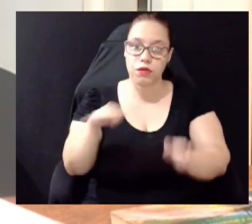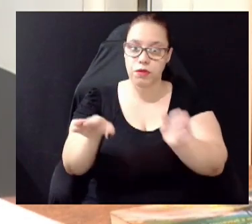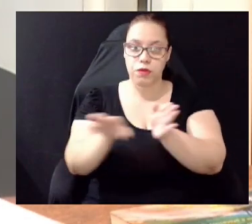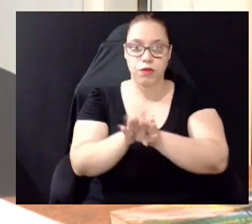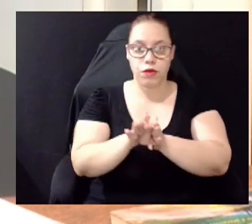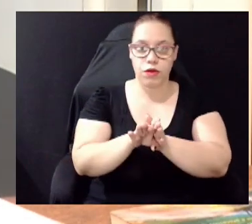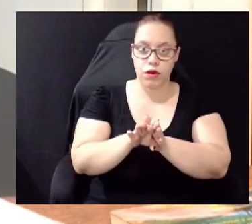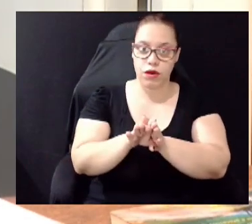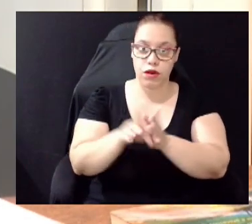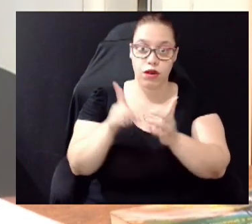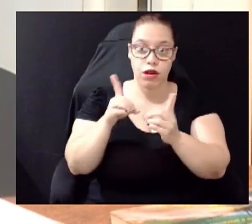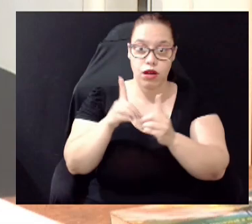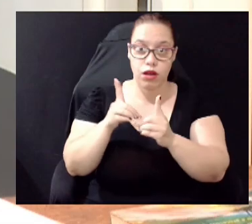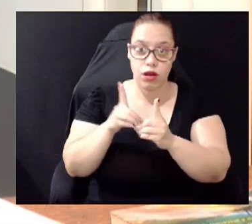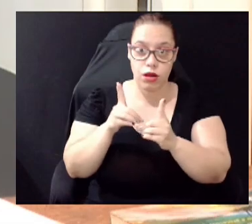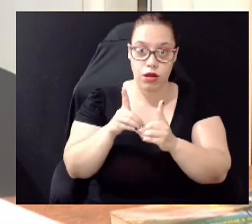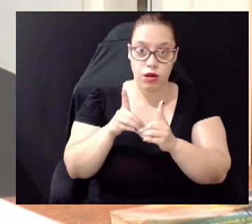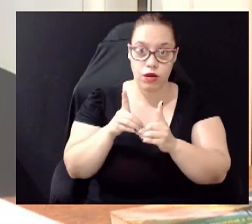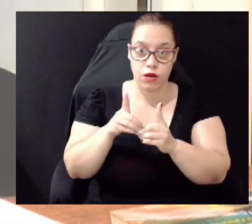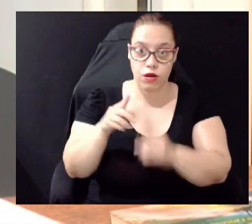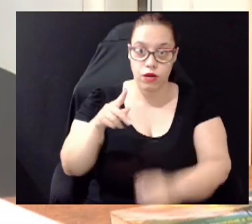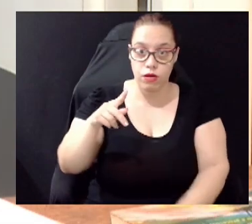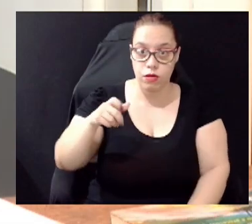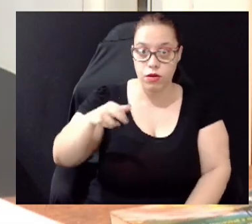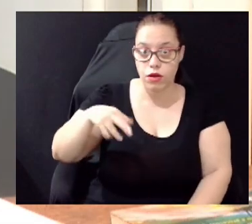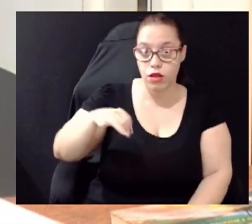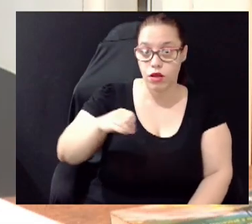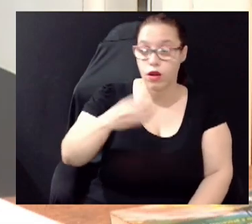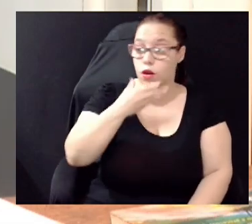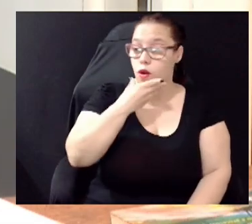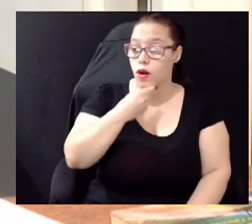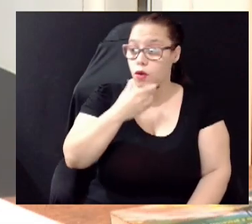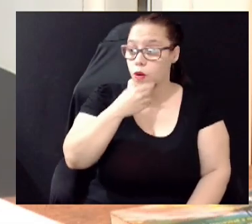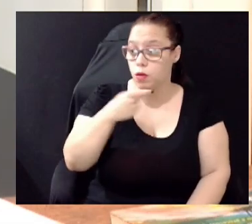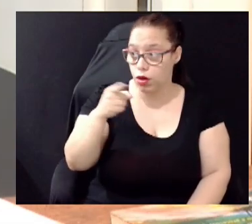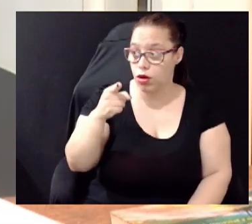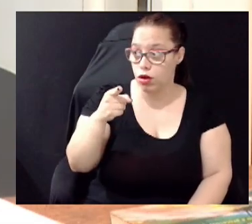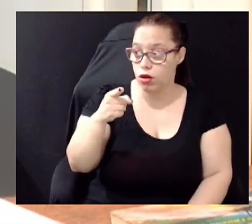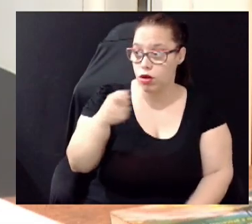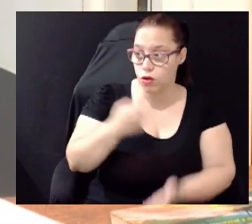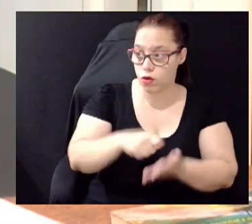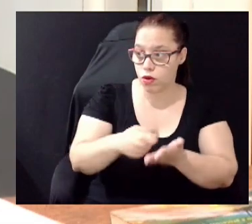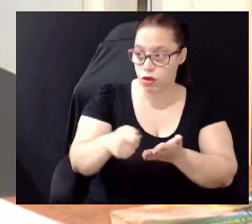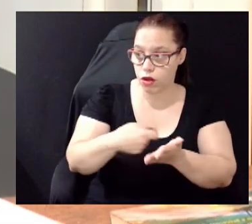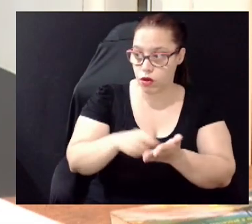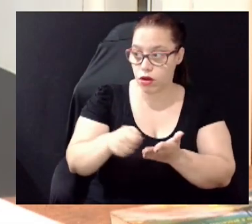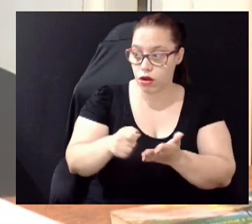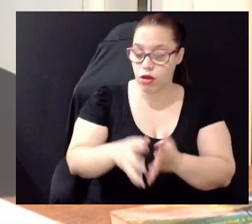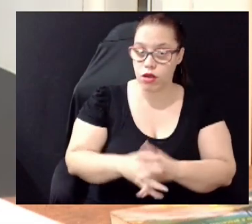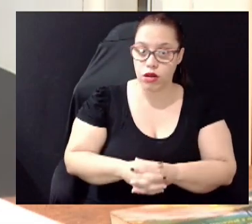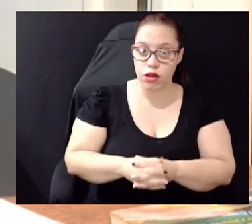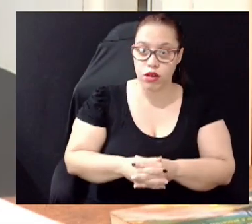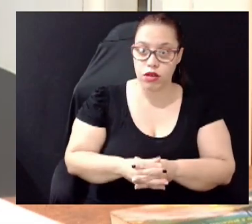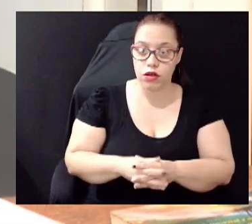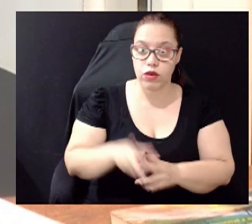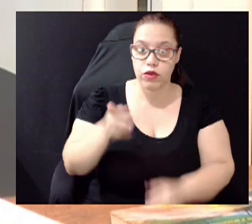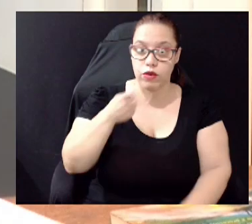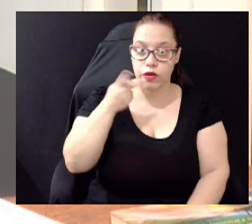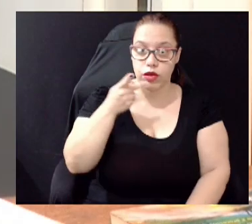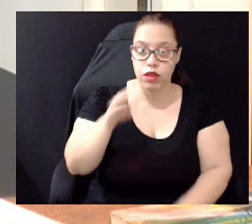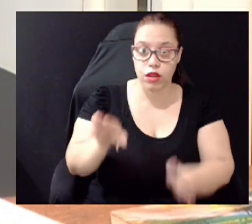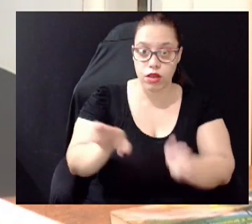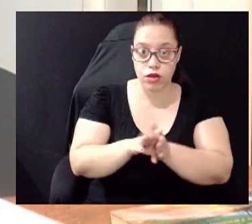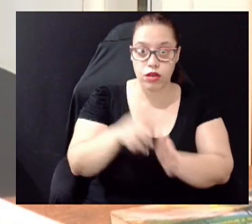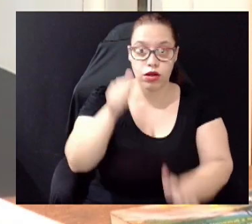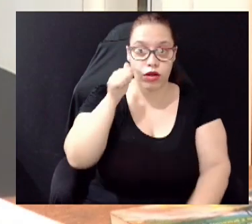atendimento. E no plantão era um homem, né, que estava lá como escrivão, e eles disseram que ia chegar uma mulher, então a